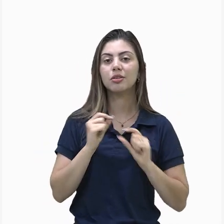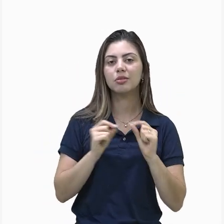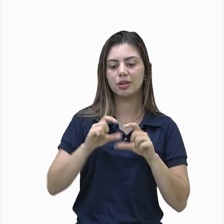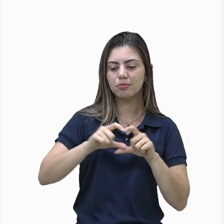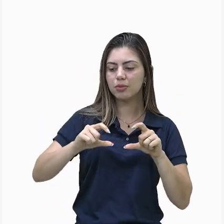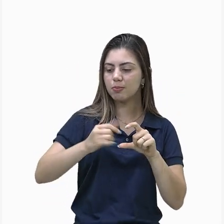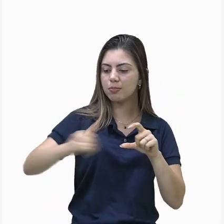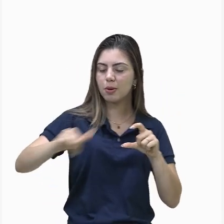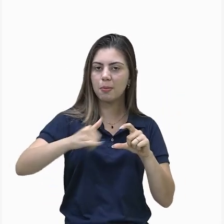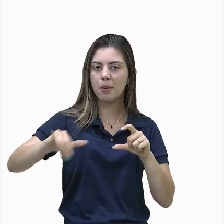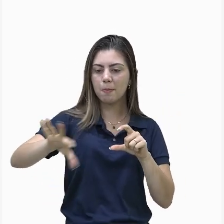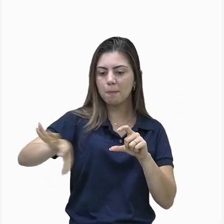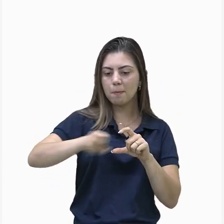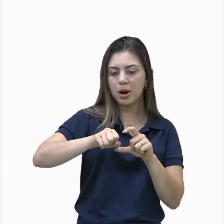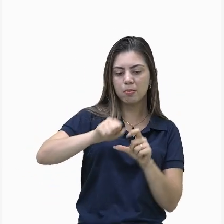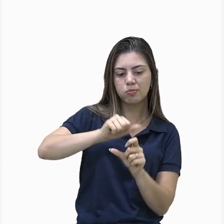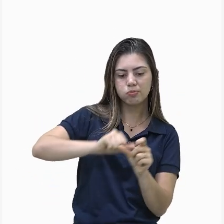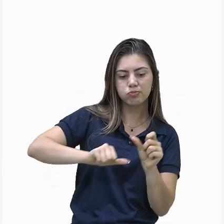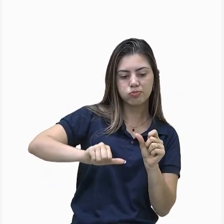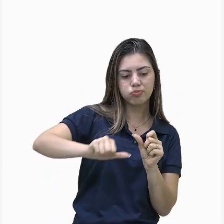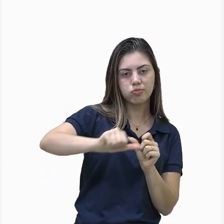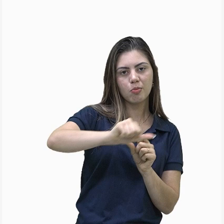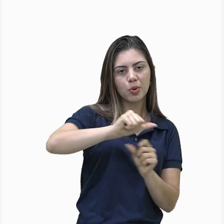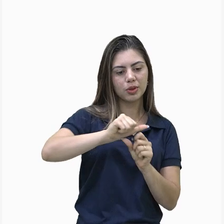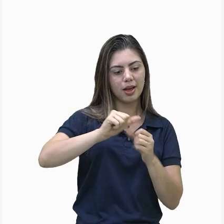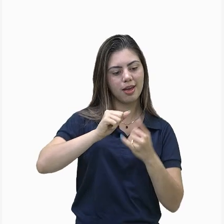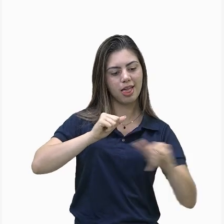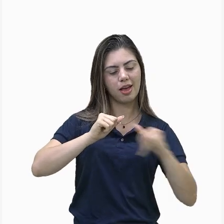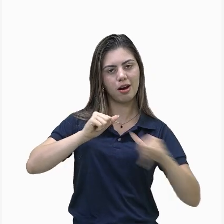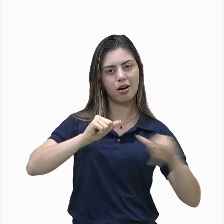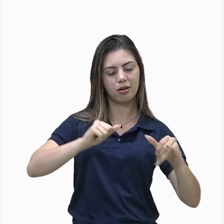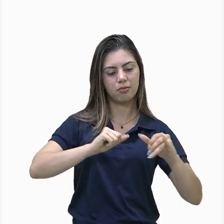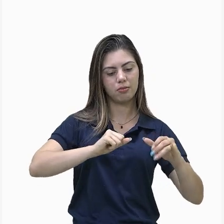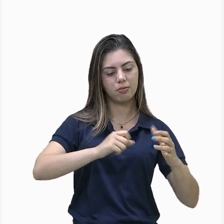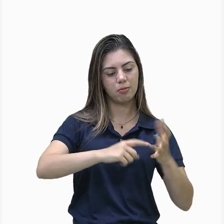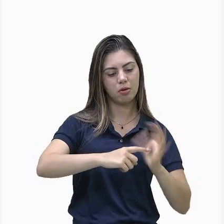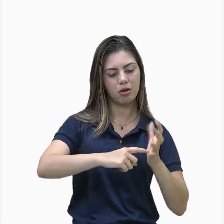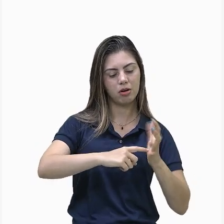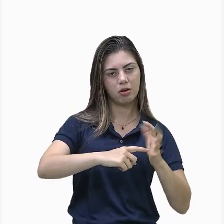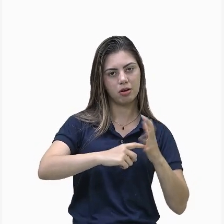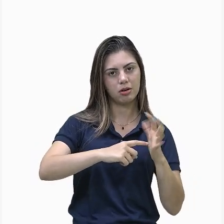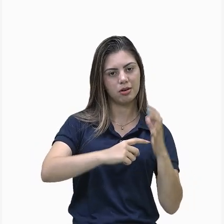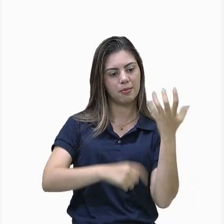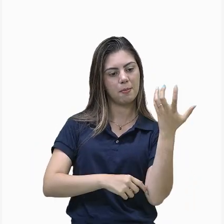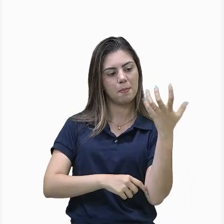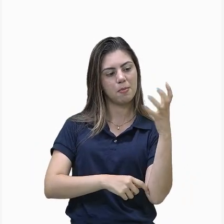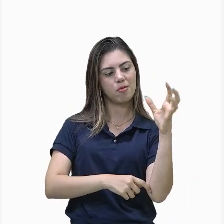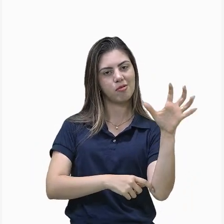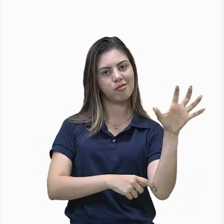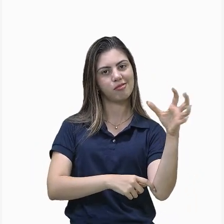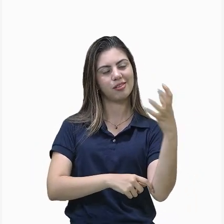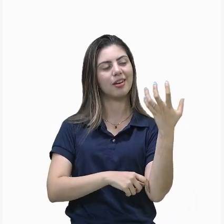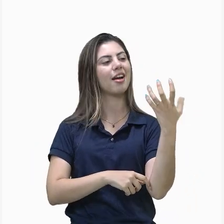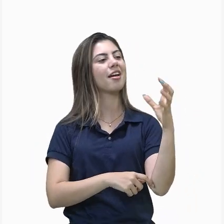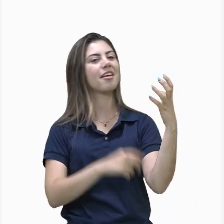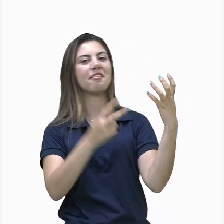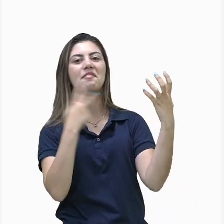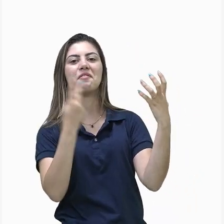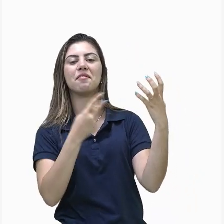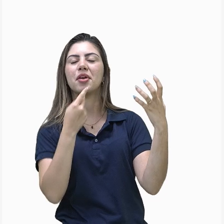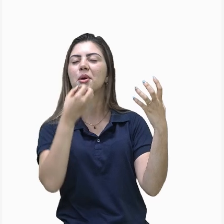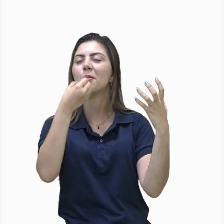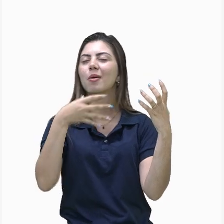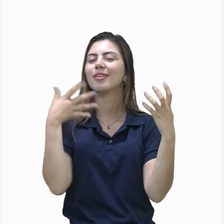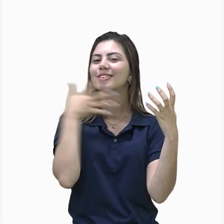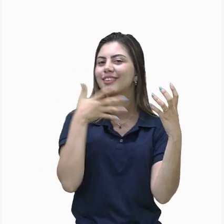energia mecânica em energia eólica, porque a gente vai receber aquele ventinho gostoso lá, quando está muito calor,